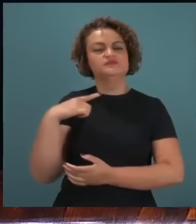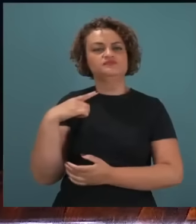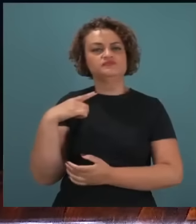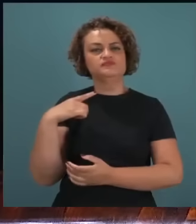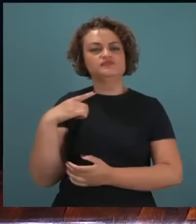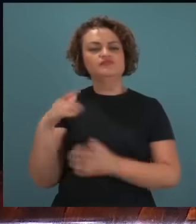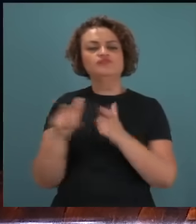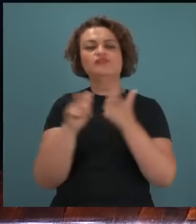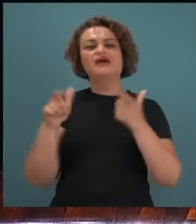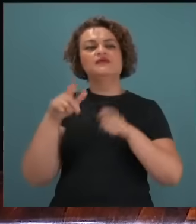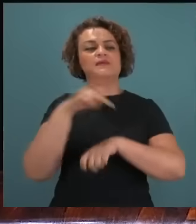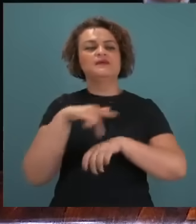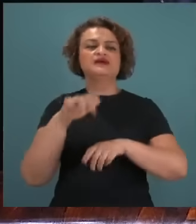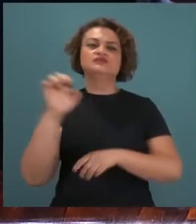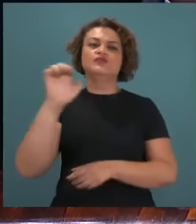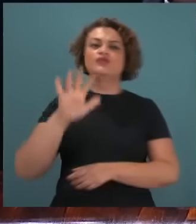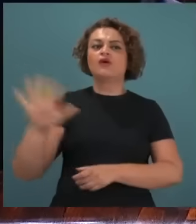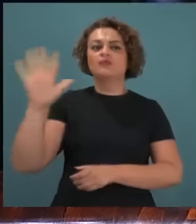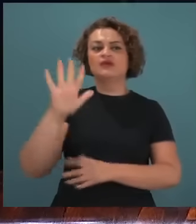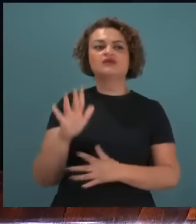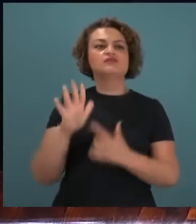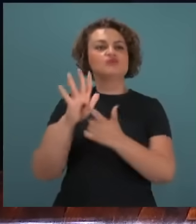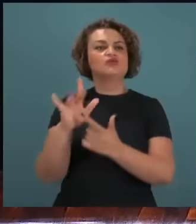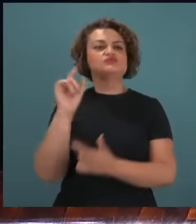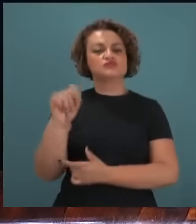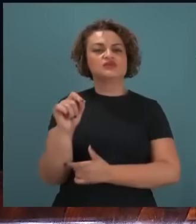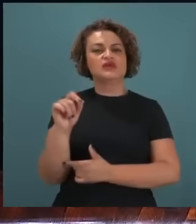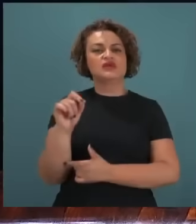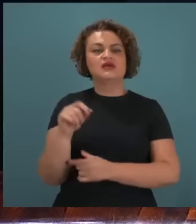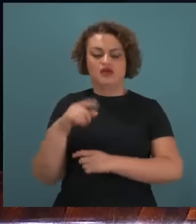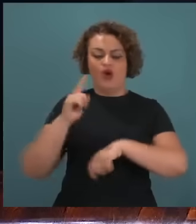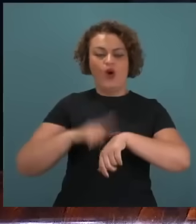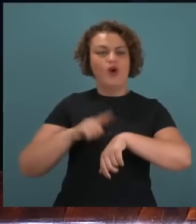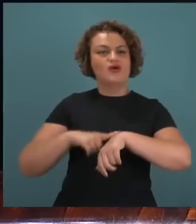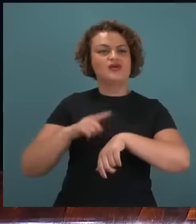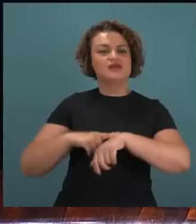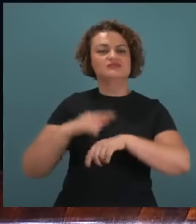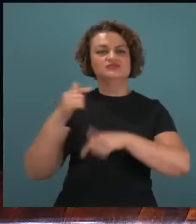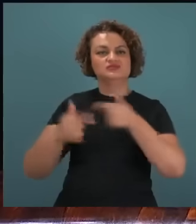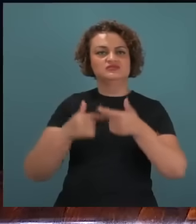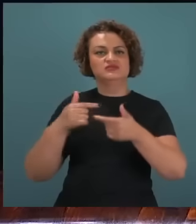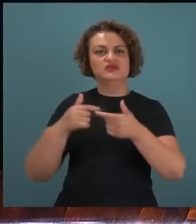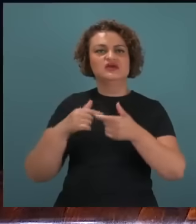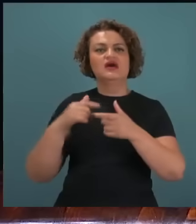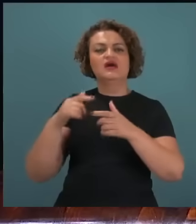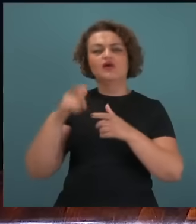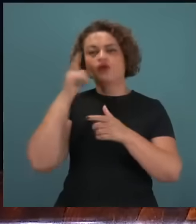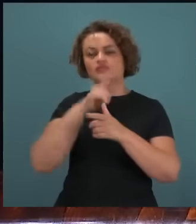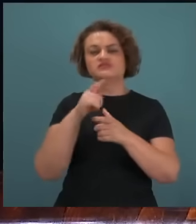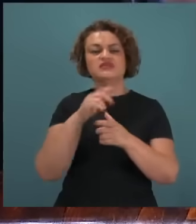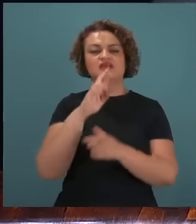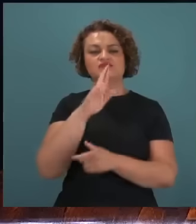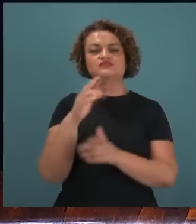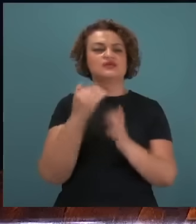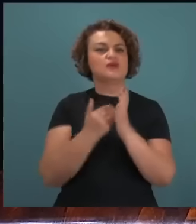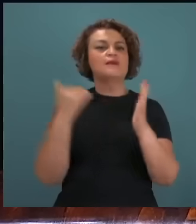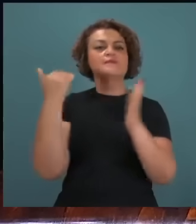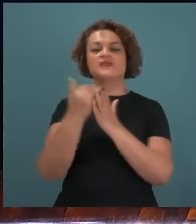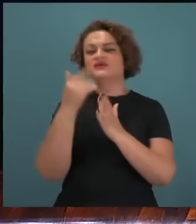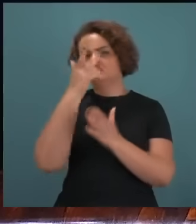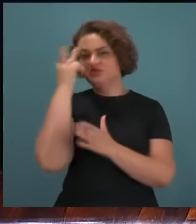dos países europeus, que mostraram que com a redução de jornada sem redução de salário, aumenta a produtividade e todos